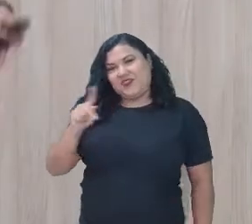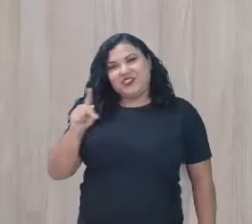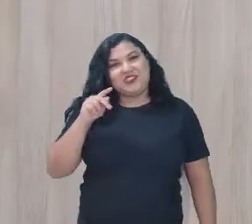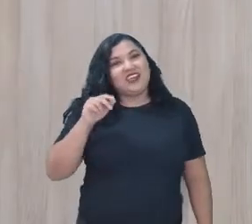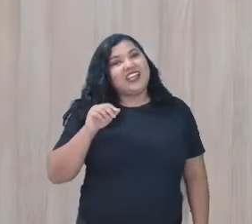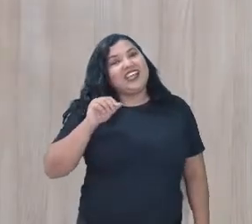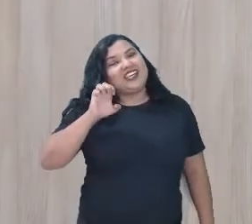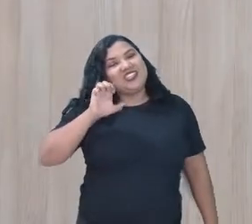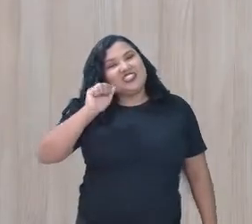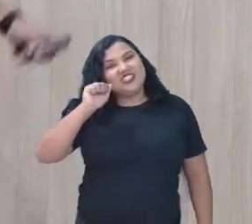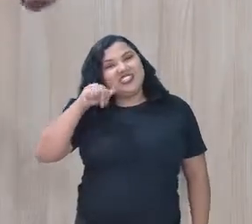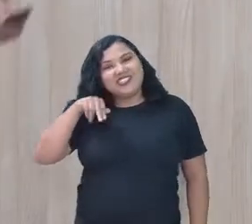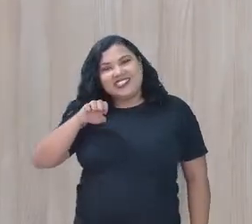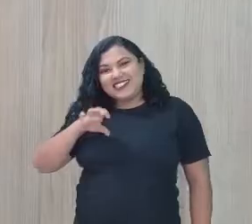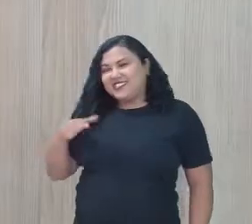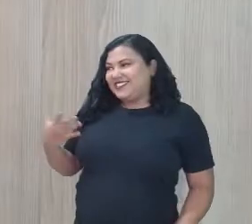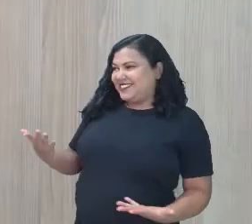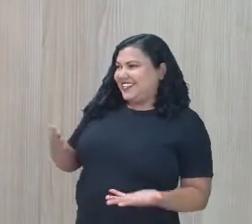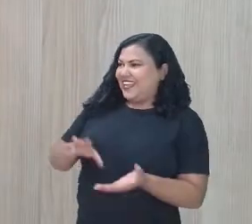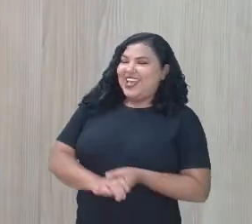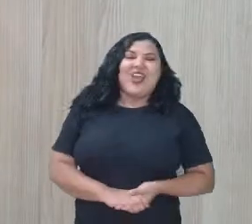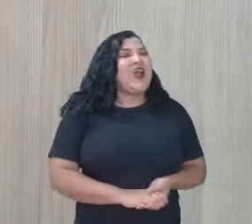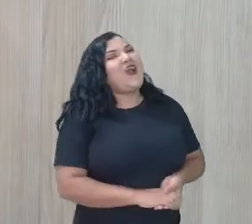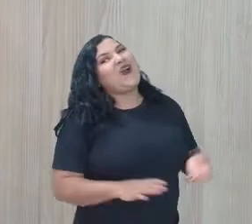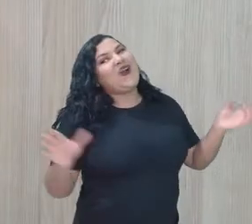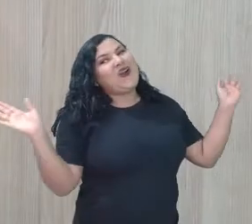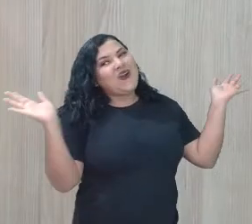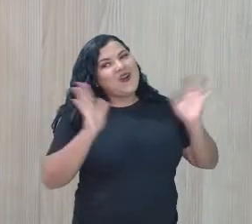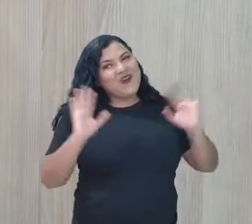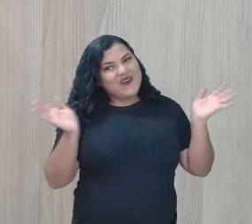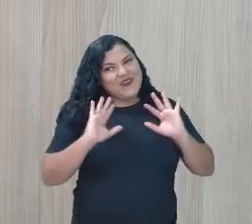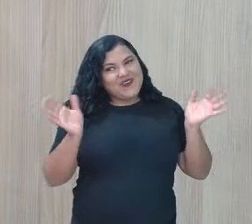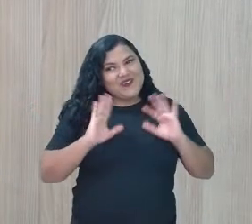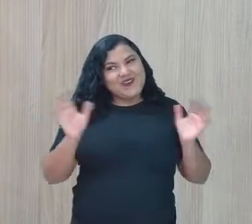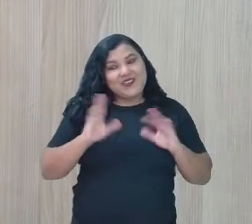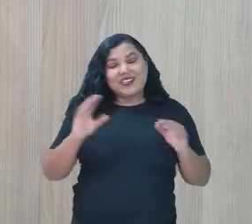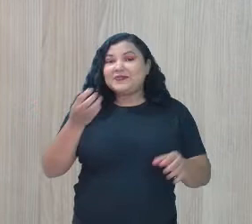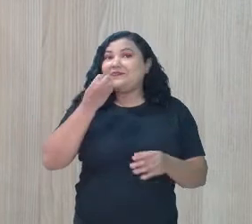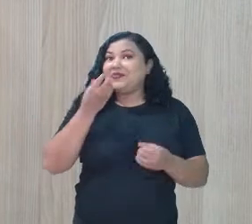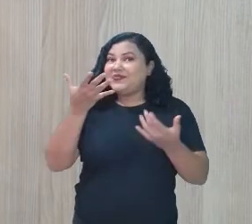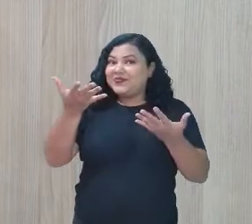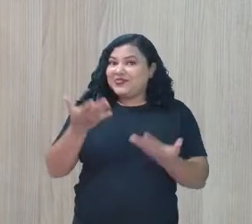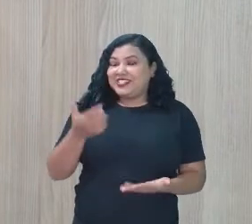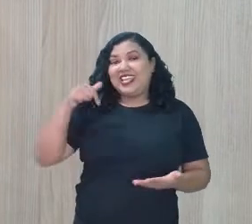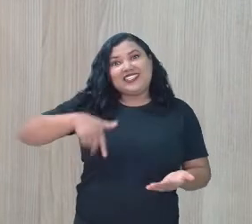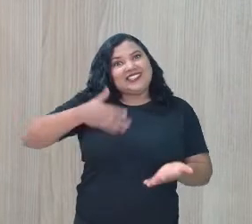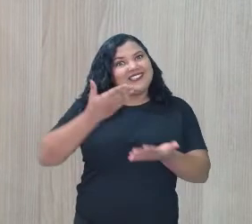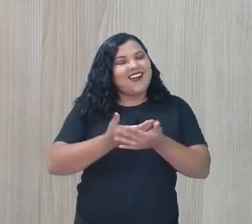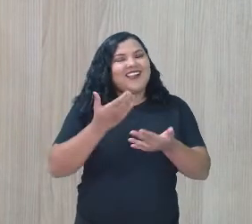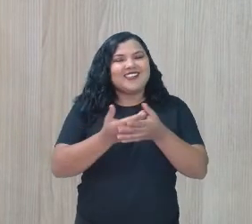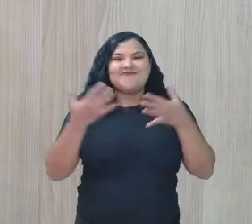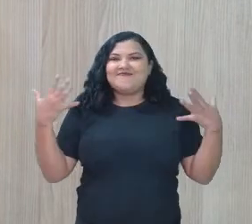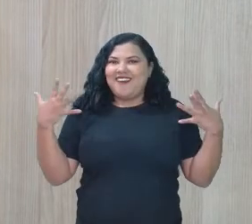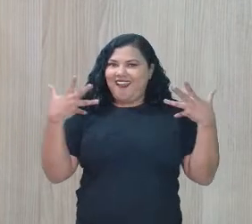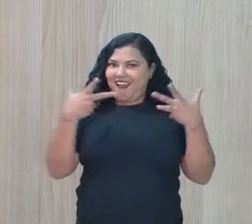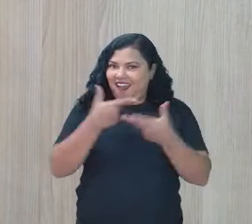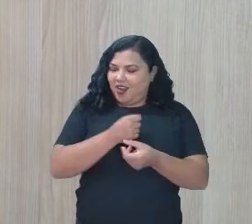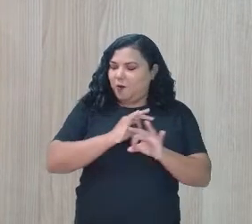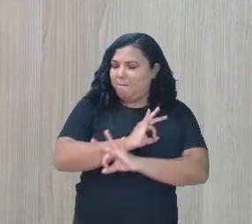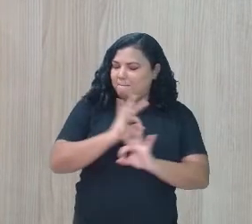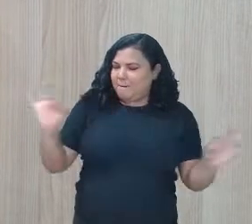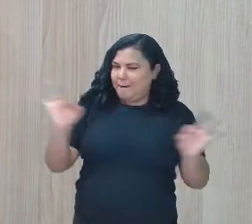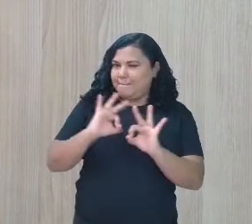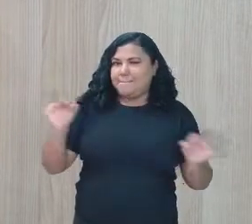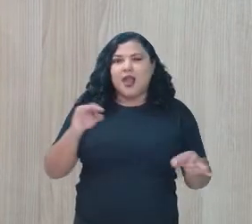Dini. Dê oi pra galera, Dini. Oi pessoal, sejam bem-vindos, a aula tá maravilhosa,